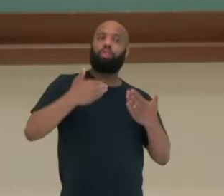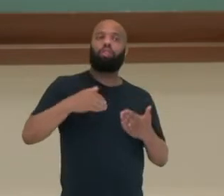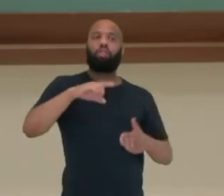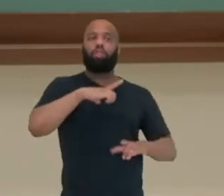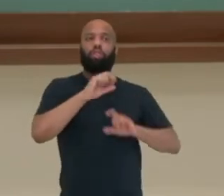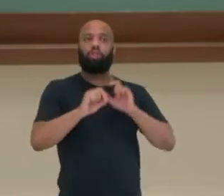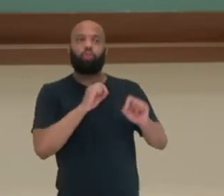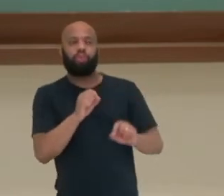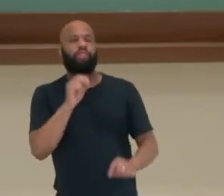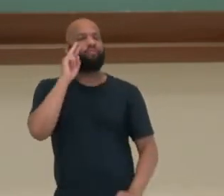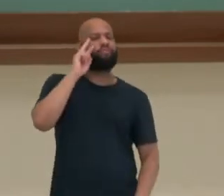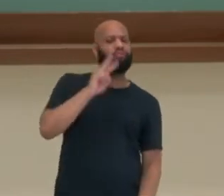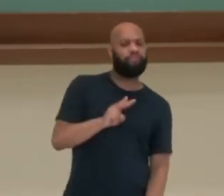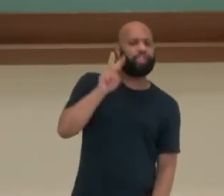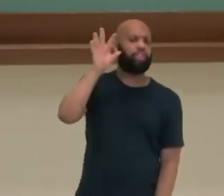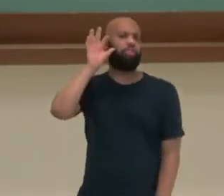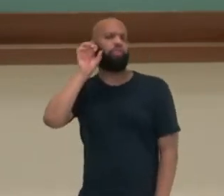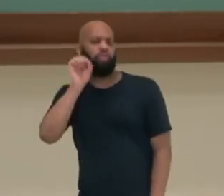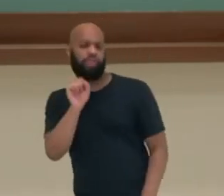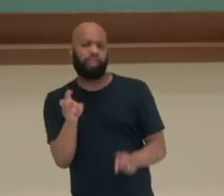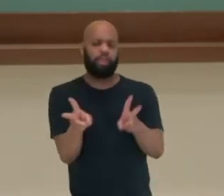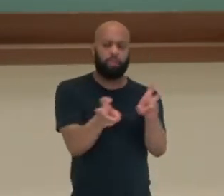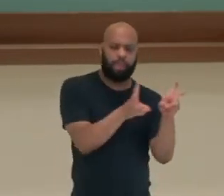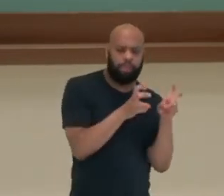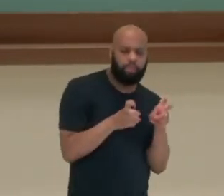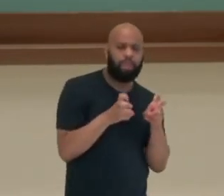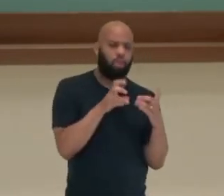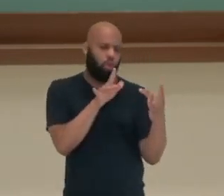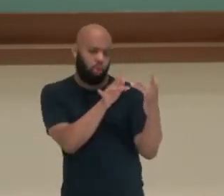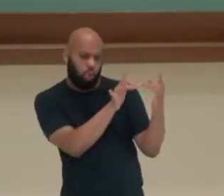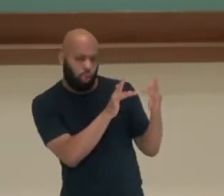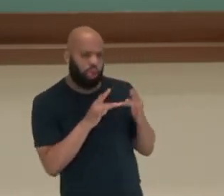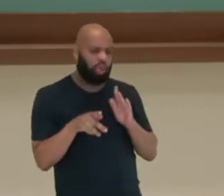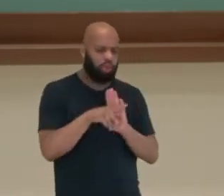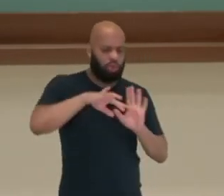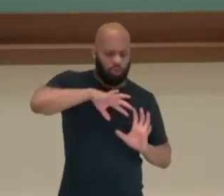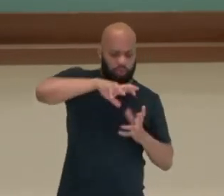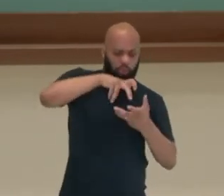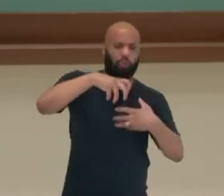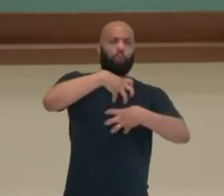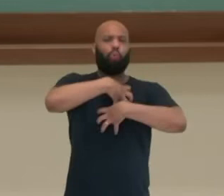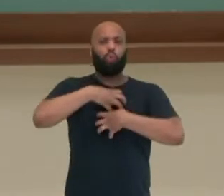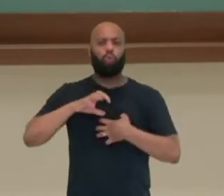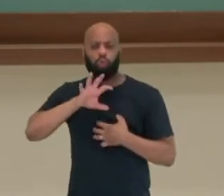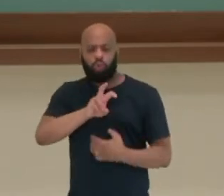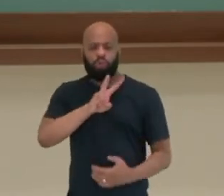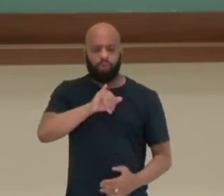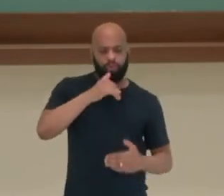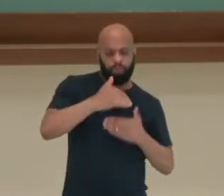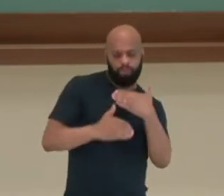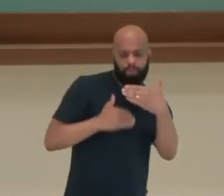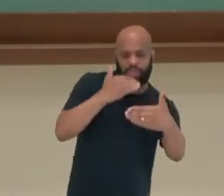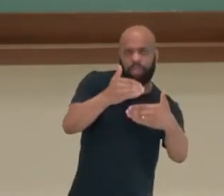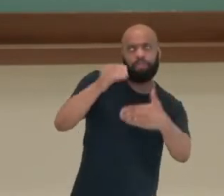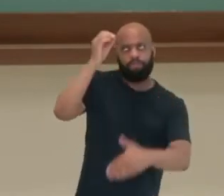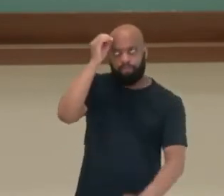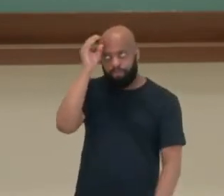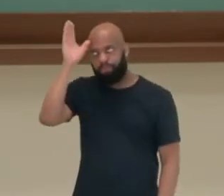vendo, ouvindo, observando, tateando o mundo, que nós vamos construindo